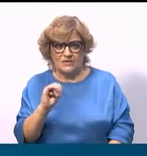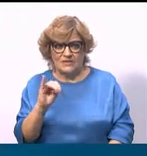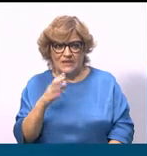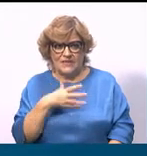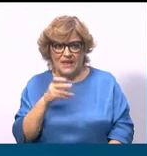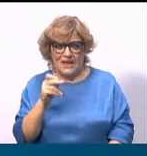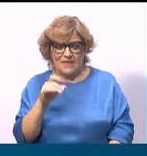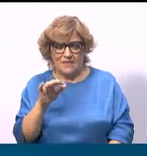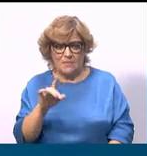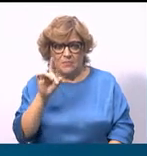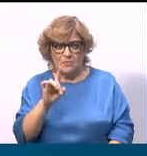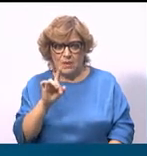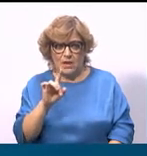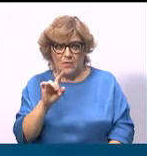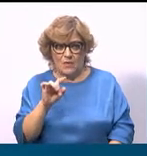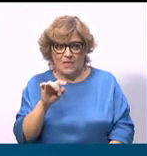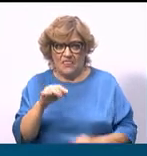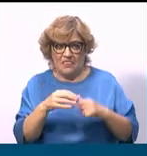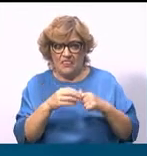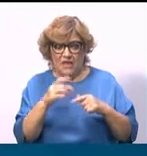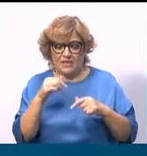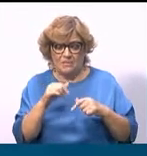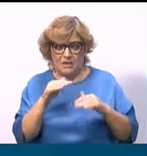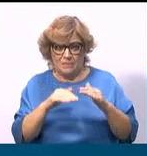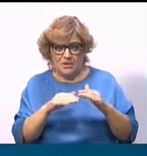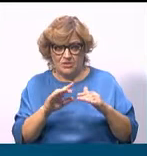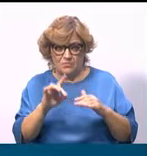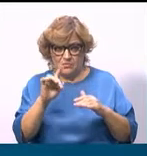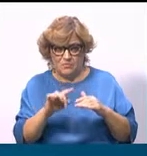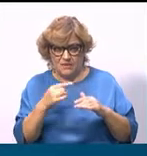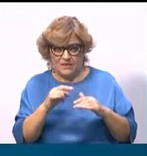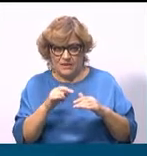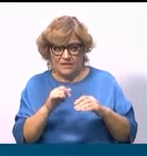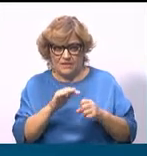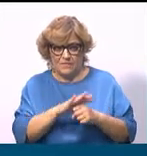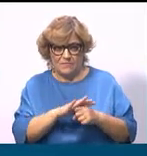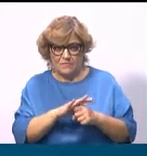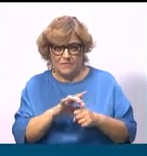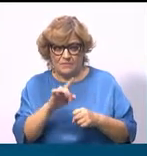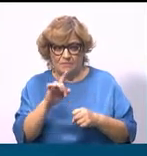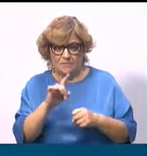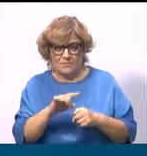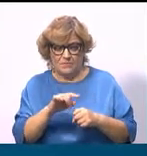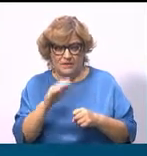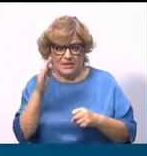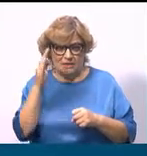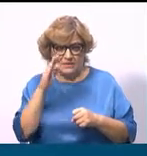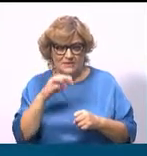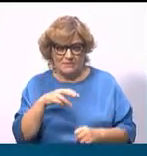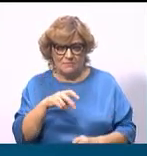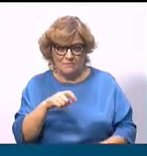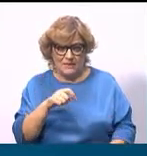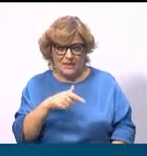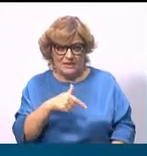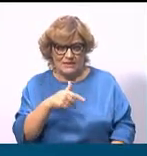reparem que tem no primeiro dedo e também abaixo do primeiro dedo, na região chama-se na primeira cabeça metatársica, também